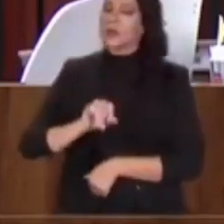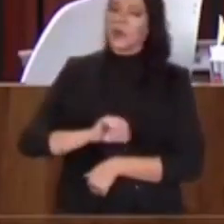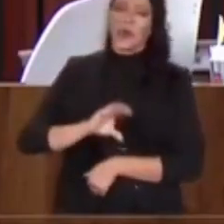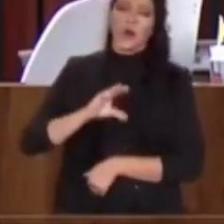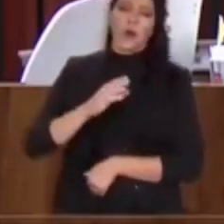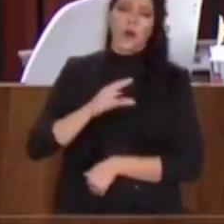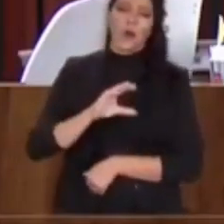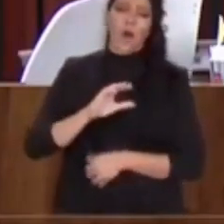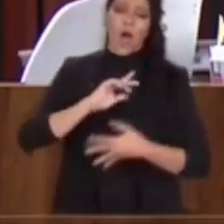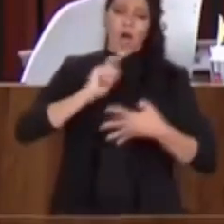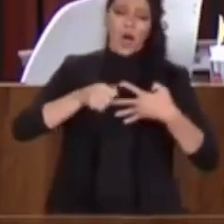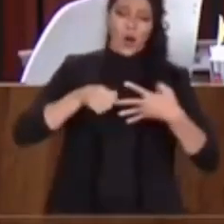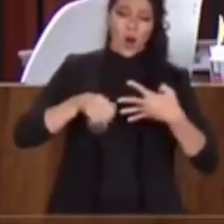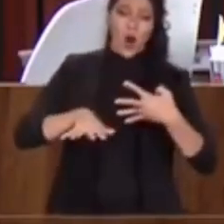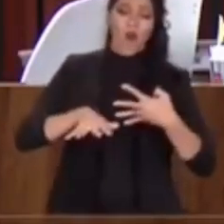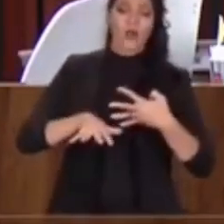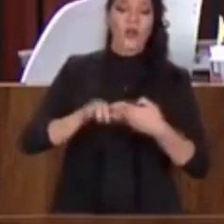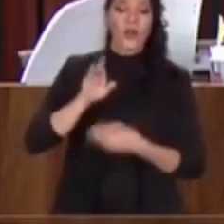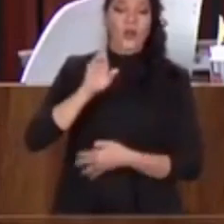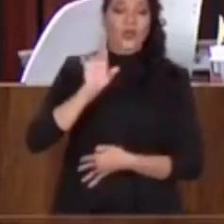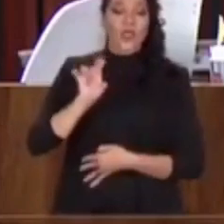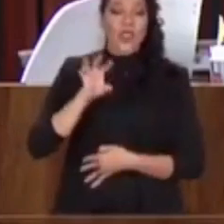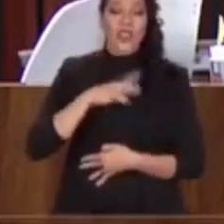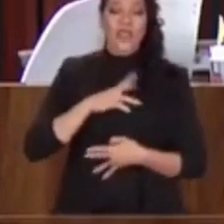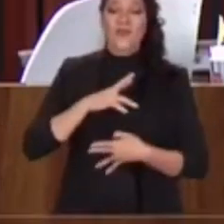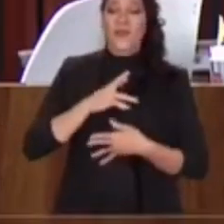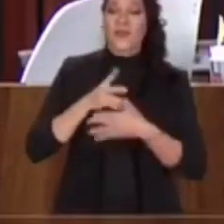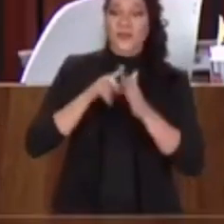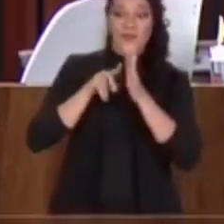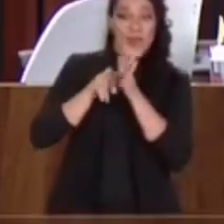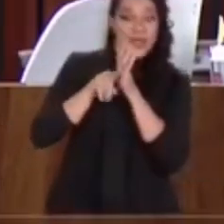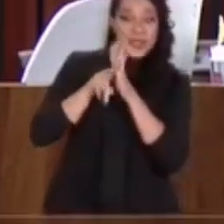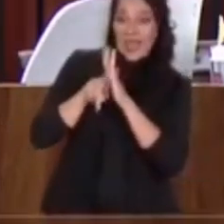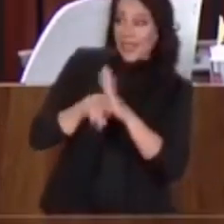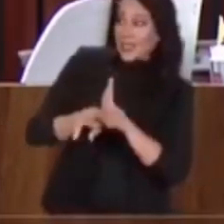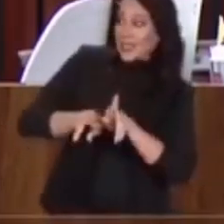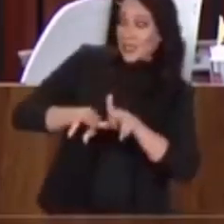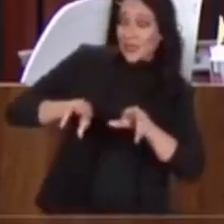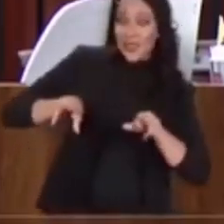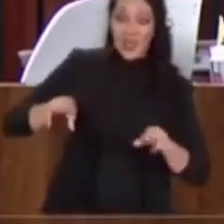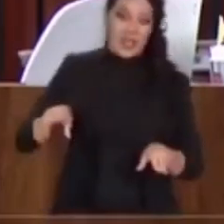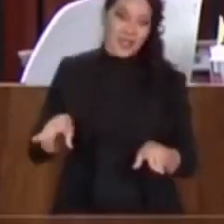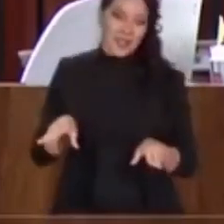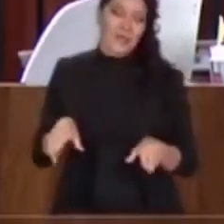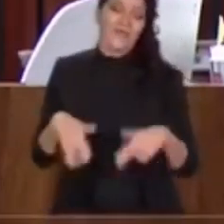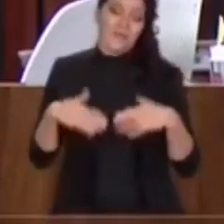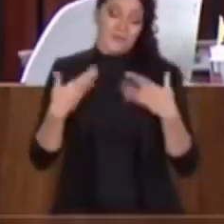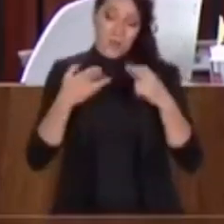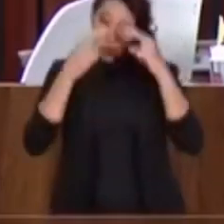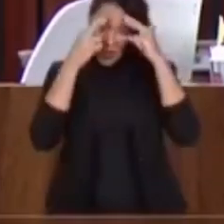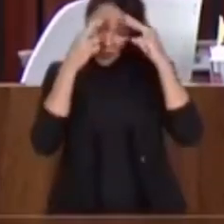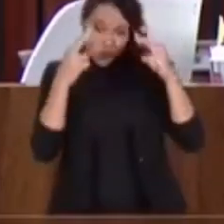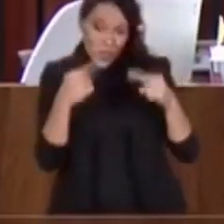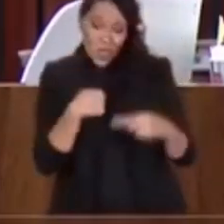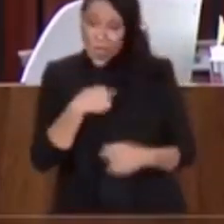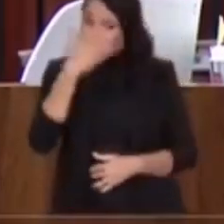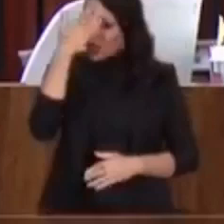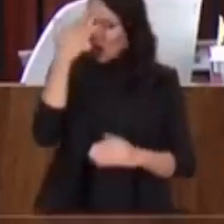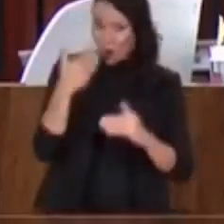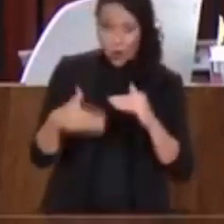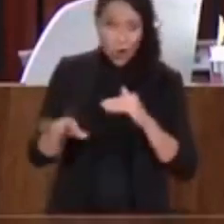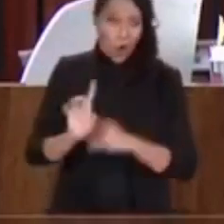acórdão constitui isso só que deu uma interpretação diversa a qual com todo respeito não concordo